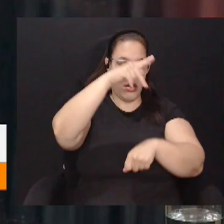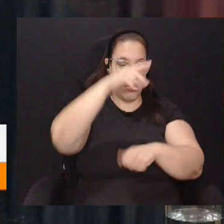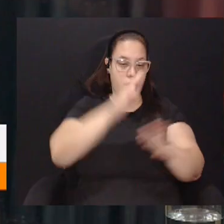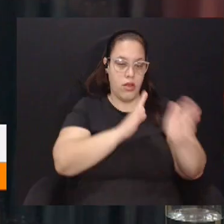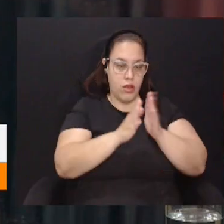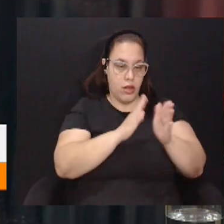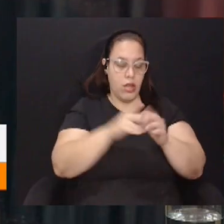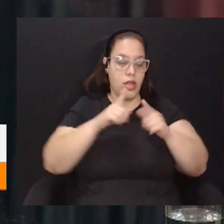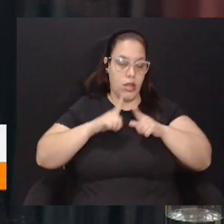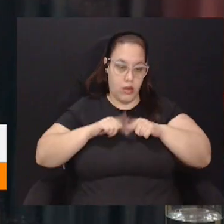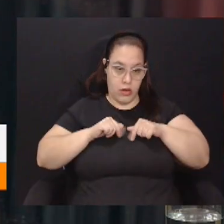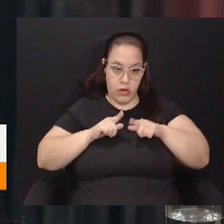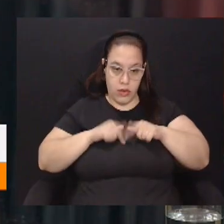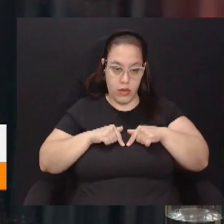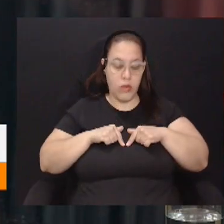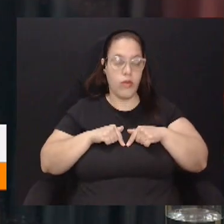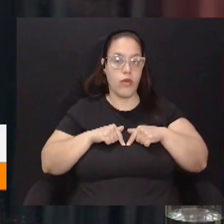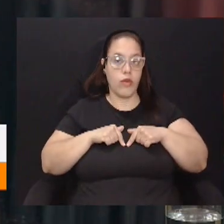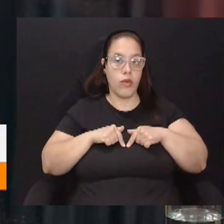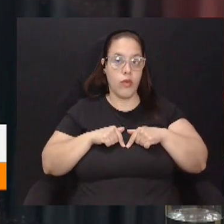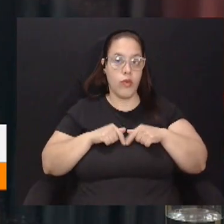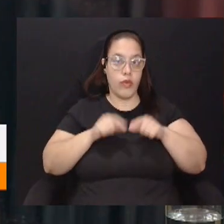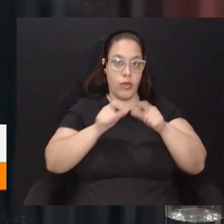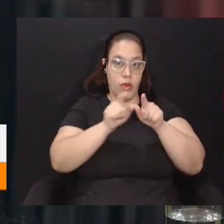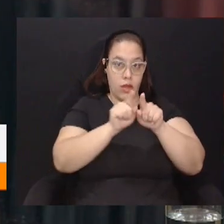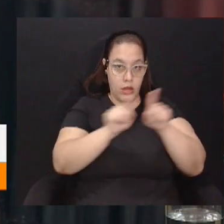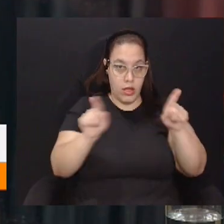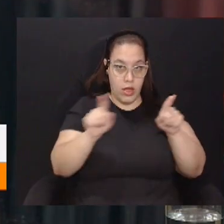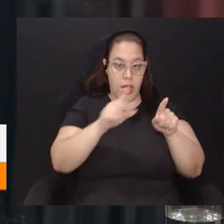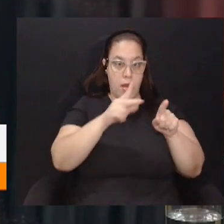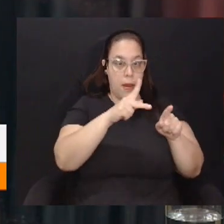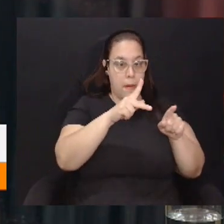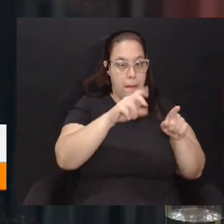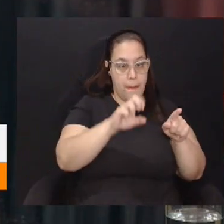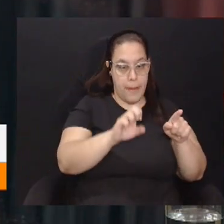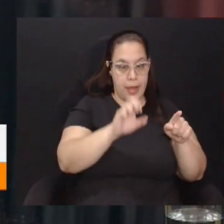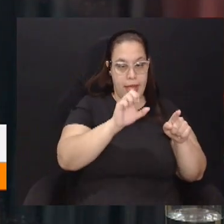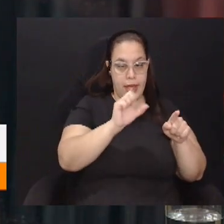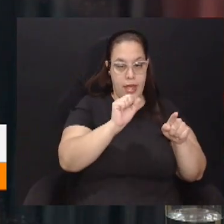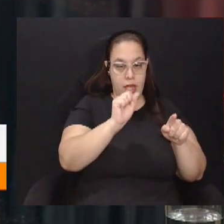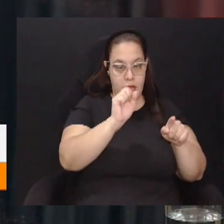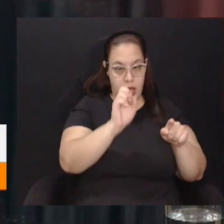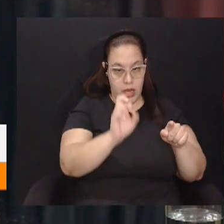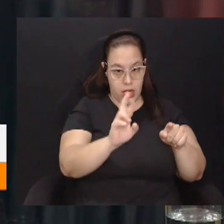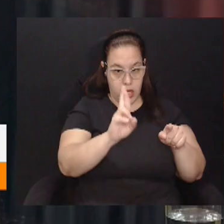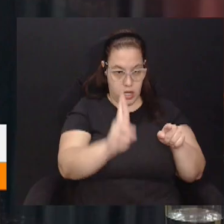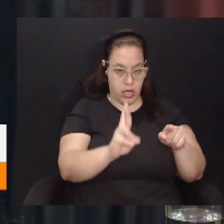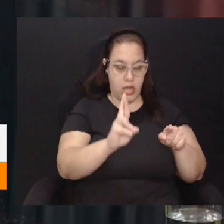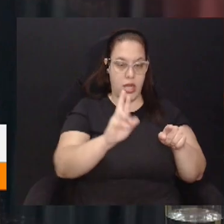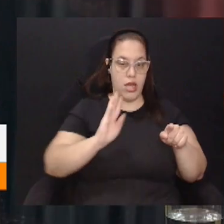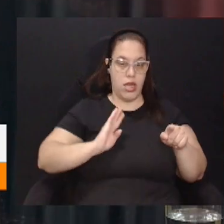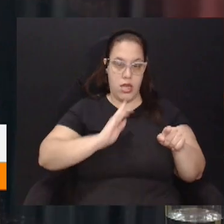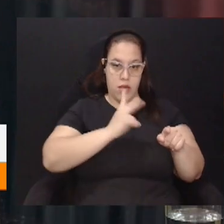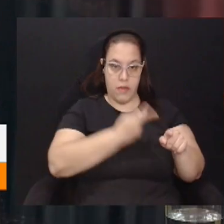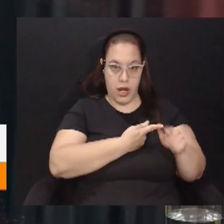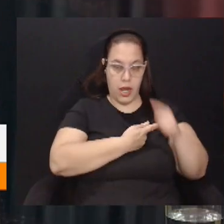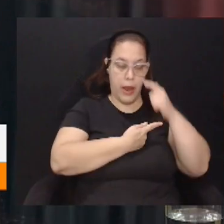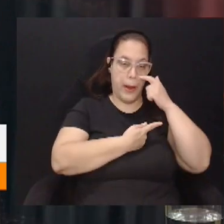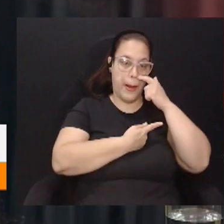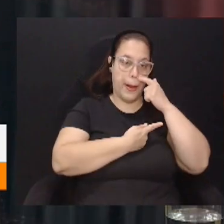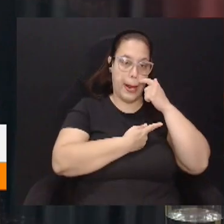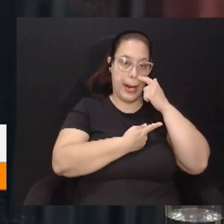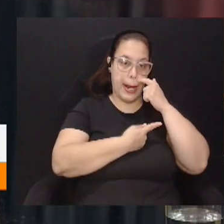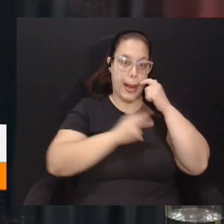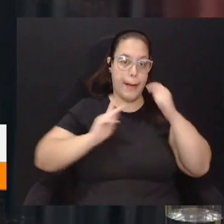israelitas, o termo Pessah, né, que é o termo hebraico, é uma etimologia que